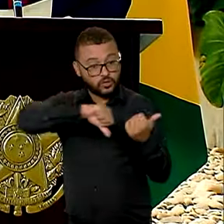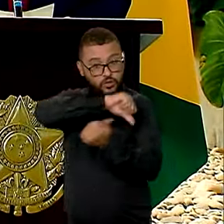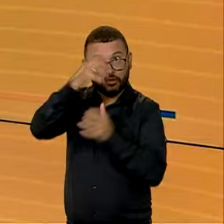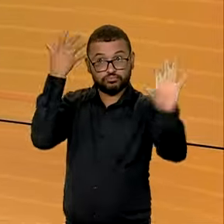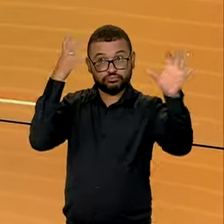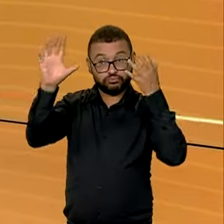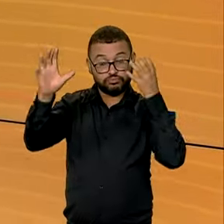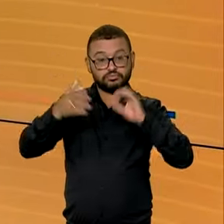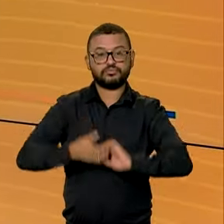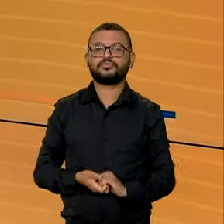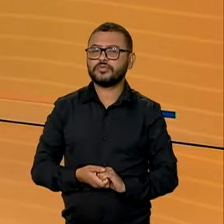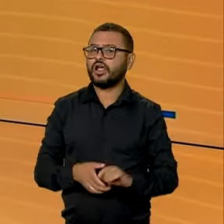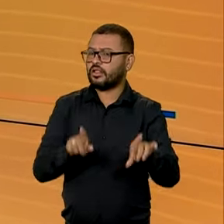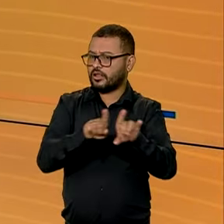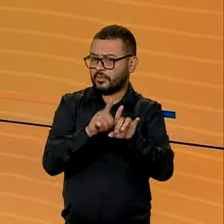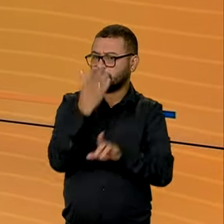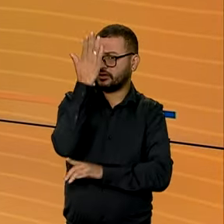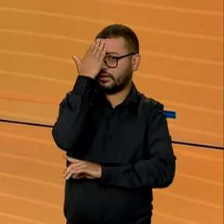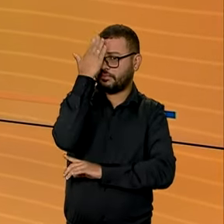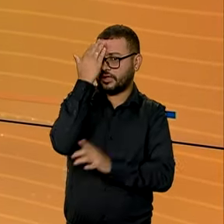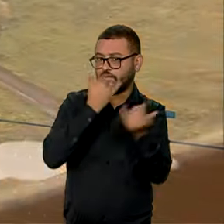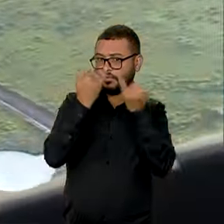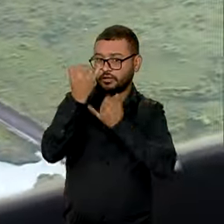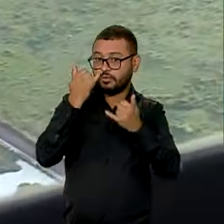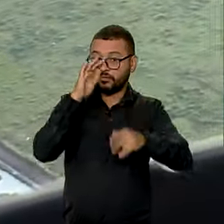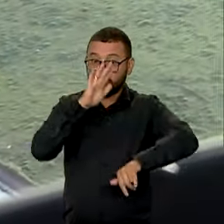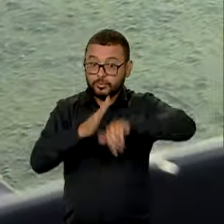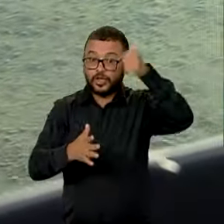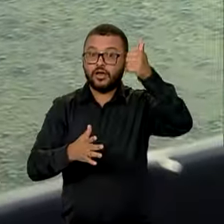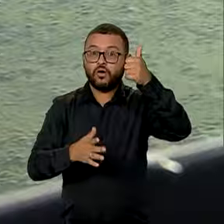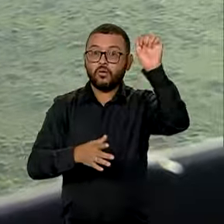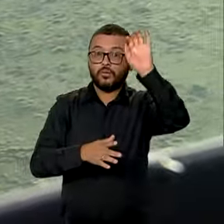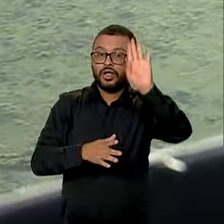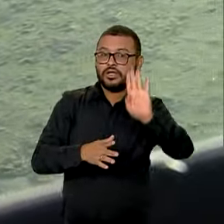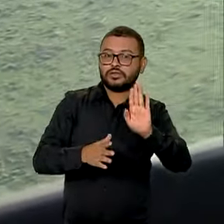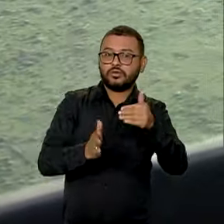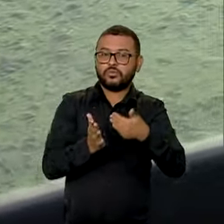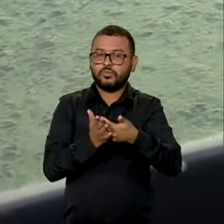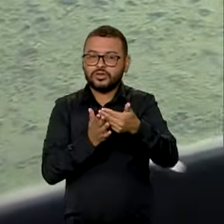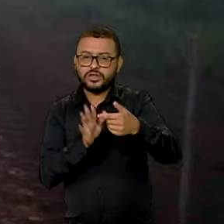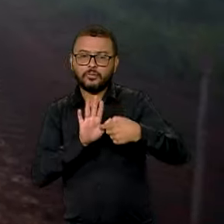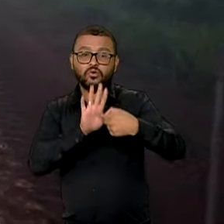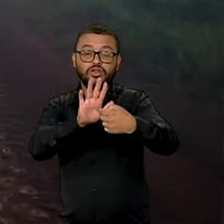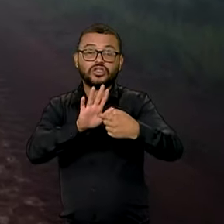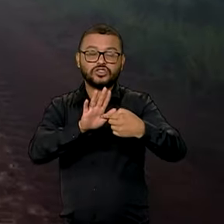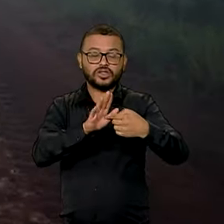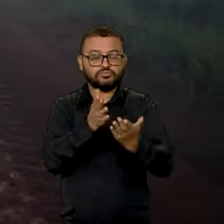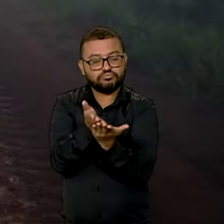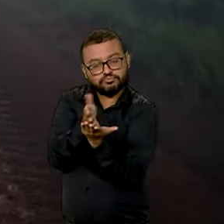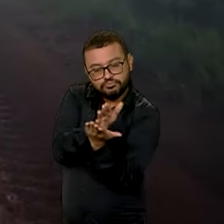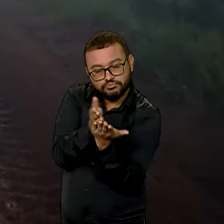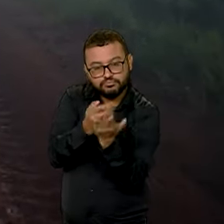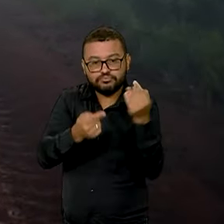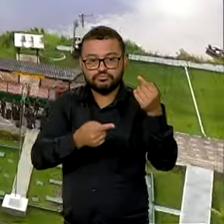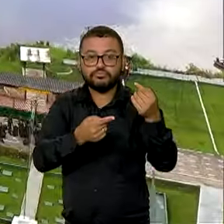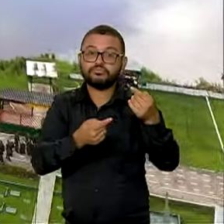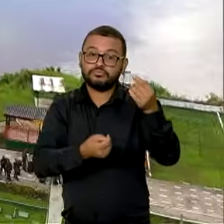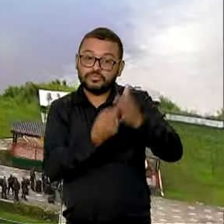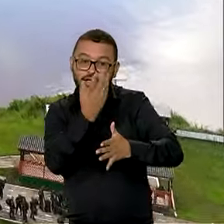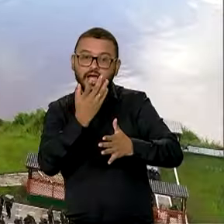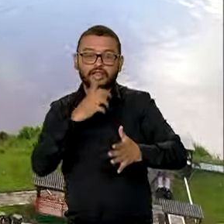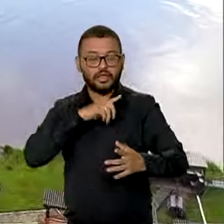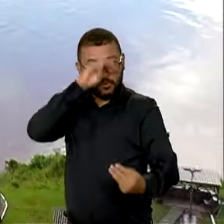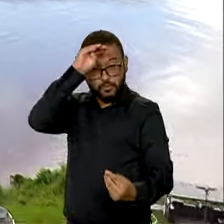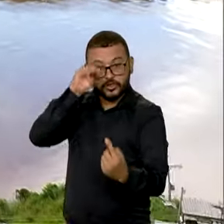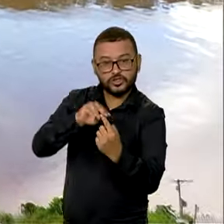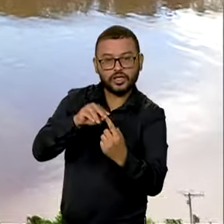do clima. E veja também, pela primeira vez na história, o Brasil terá uma política nacional de fronteiras. A meta